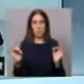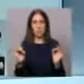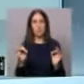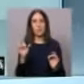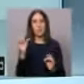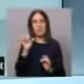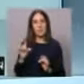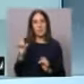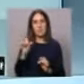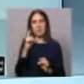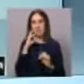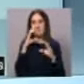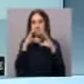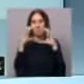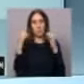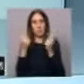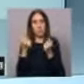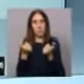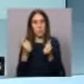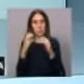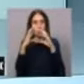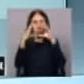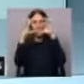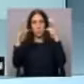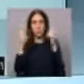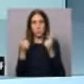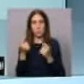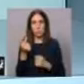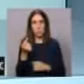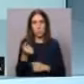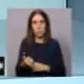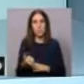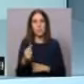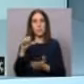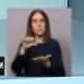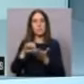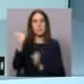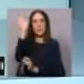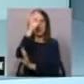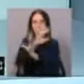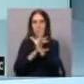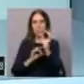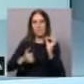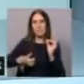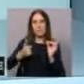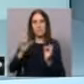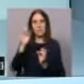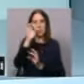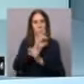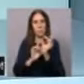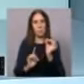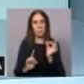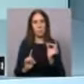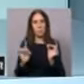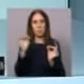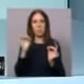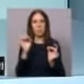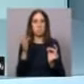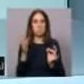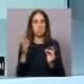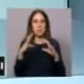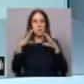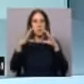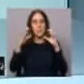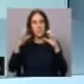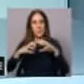nublado, pouca nubosidade. A partir na região centro da Europa e em especial na Europa do Norte, mais nubosidade, períodos de